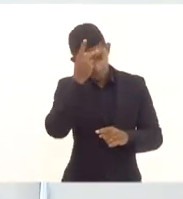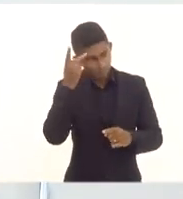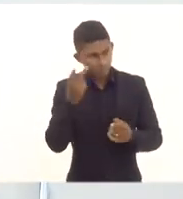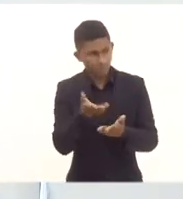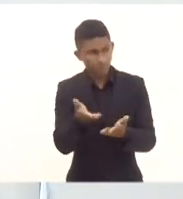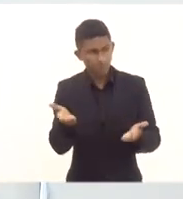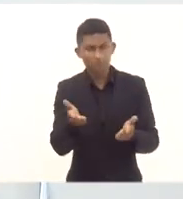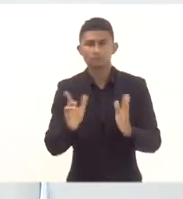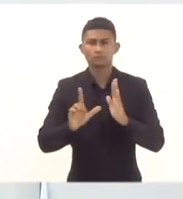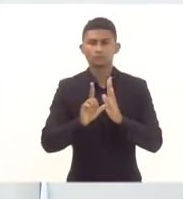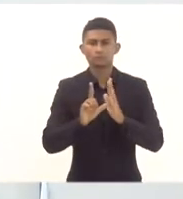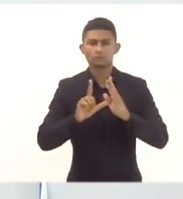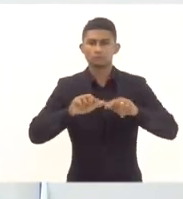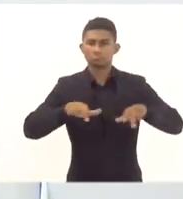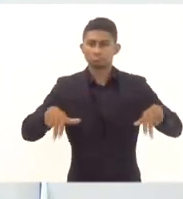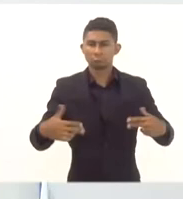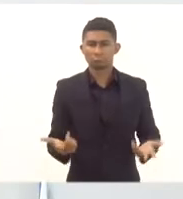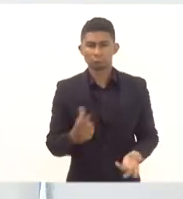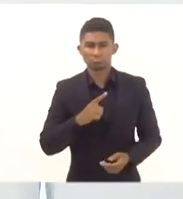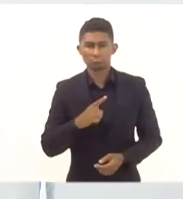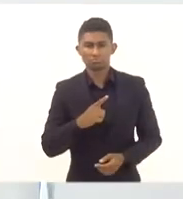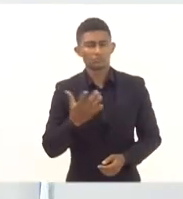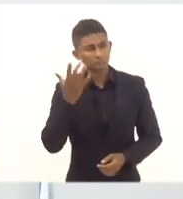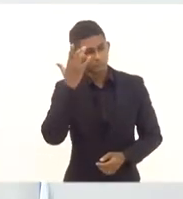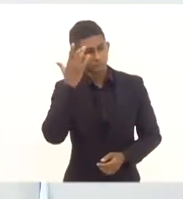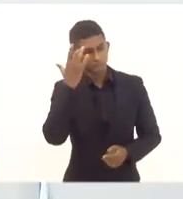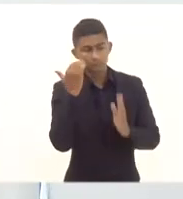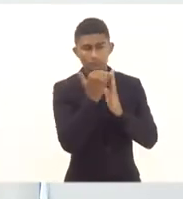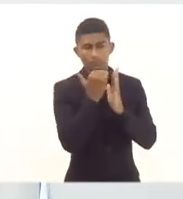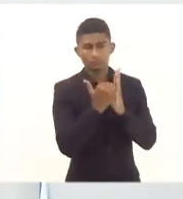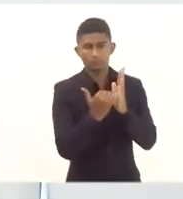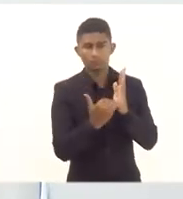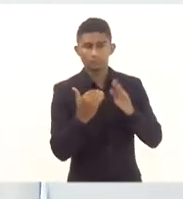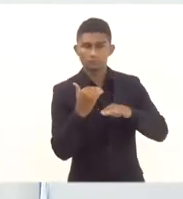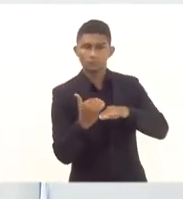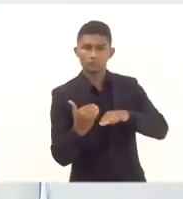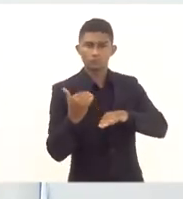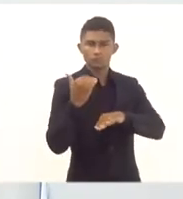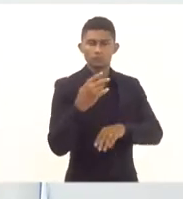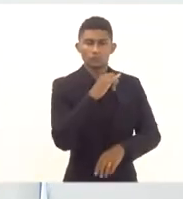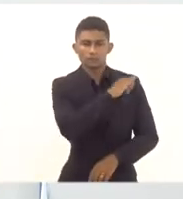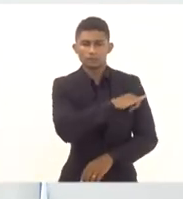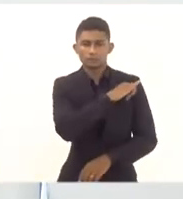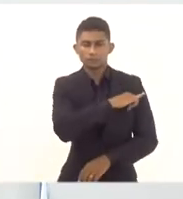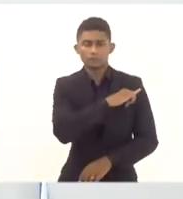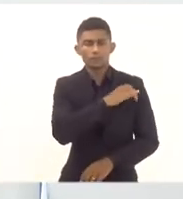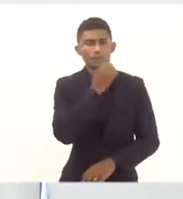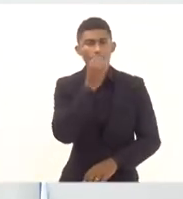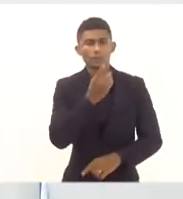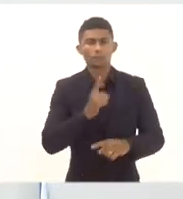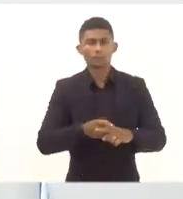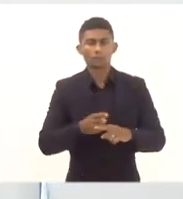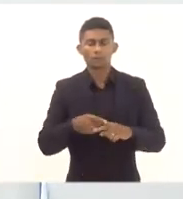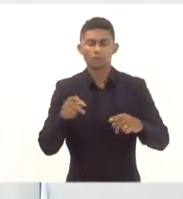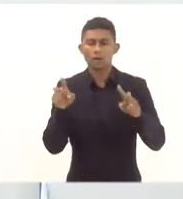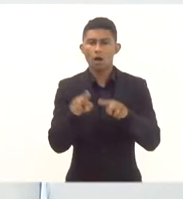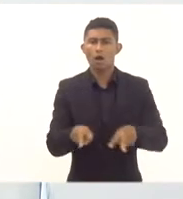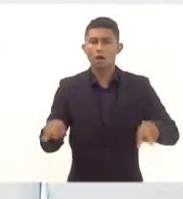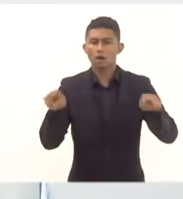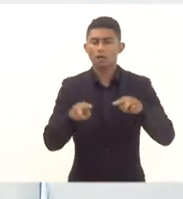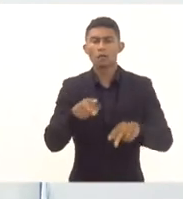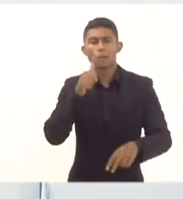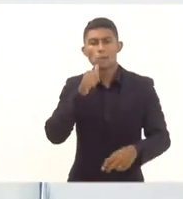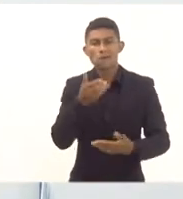e acho que o super a Rio de um salto de qualidade quando olhou para manicures quando olhou